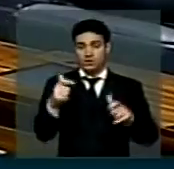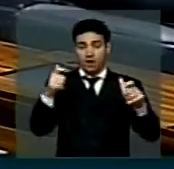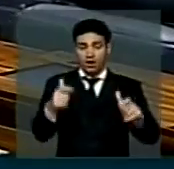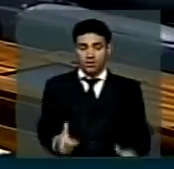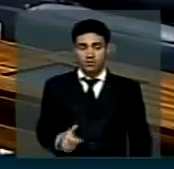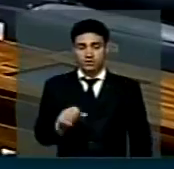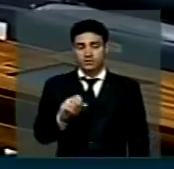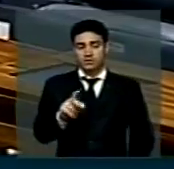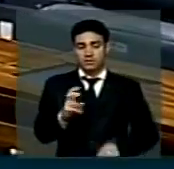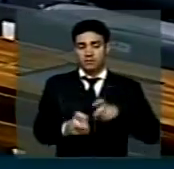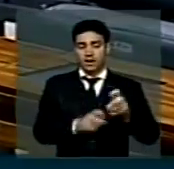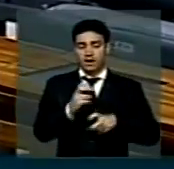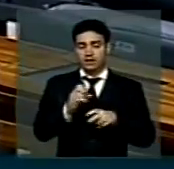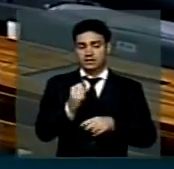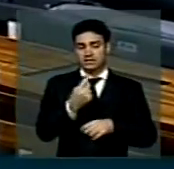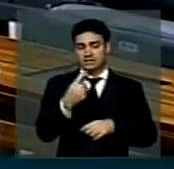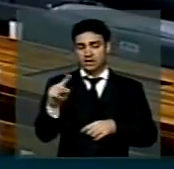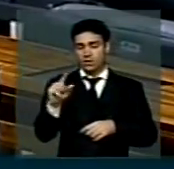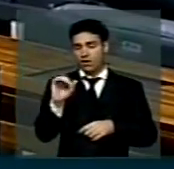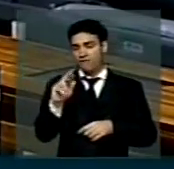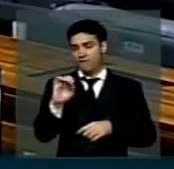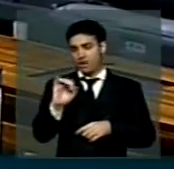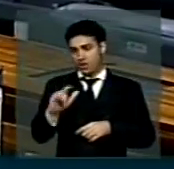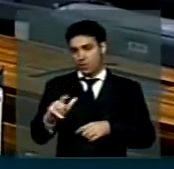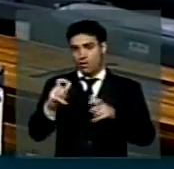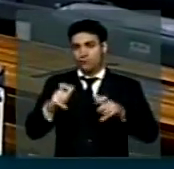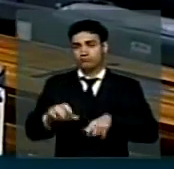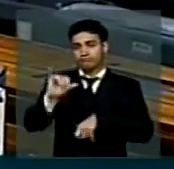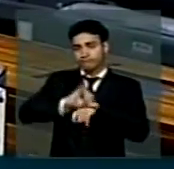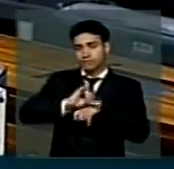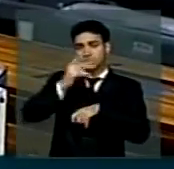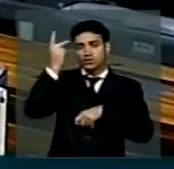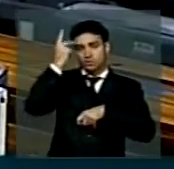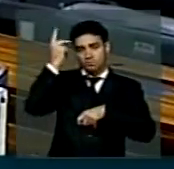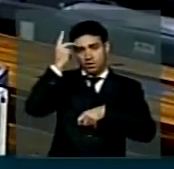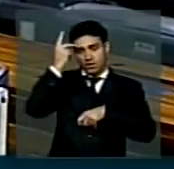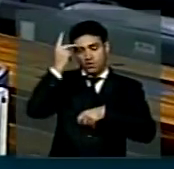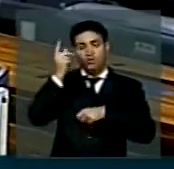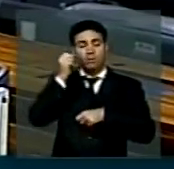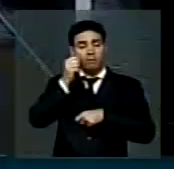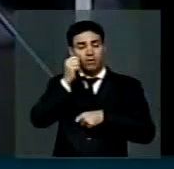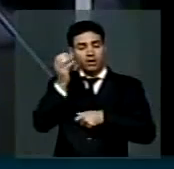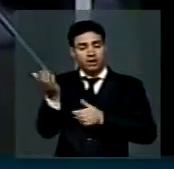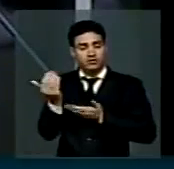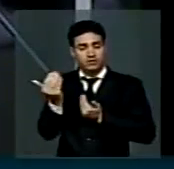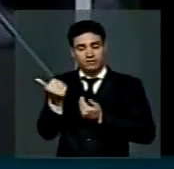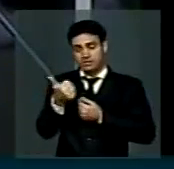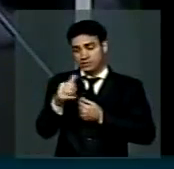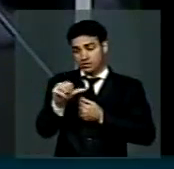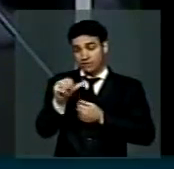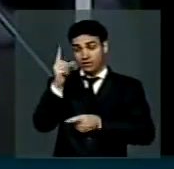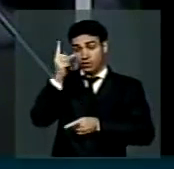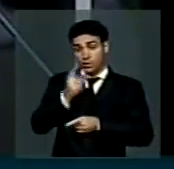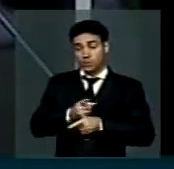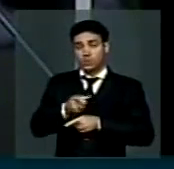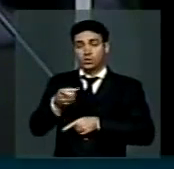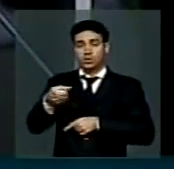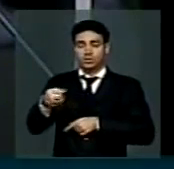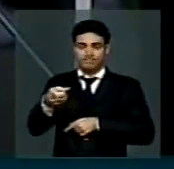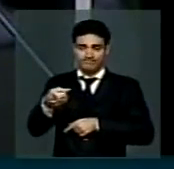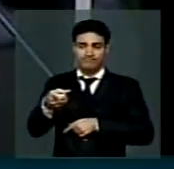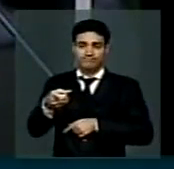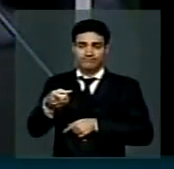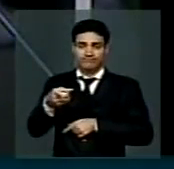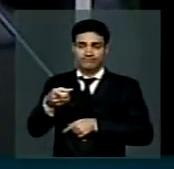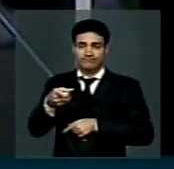São Rafael, na capital de São Paulo. A jovem de 19 anos foi encontrada morta pela